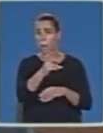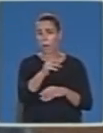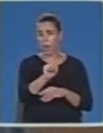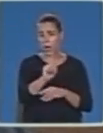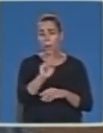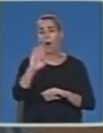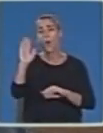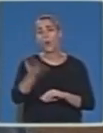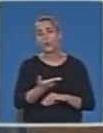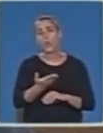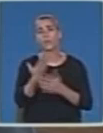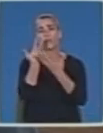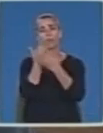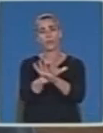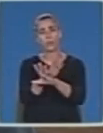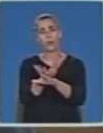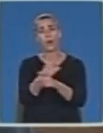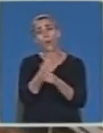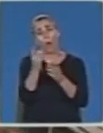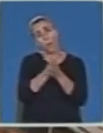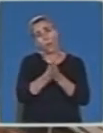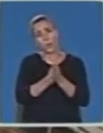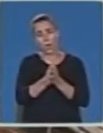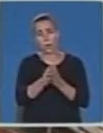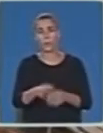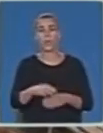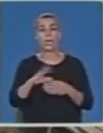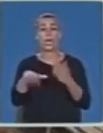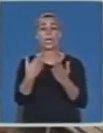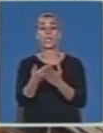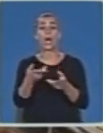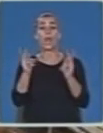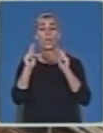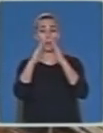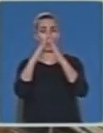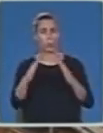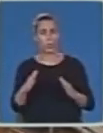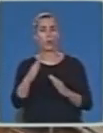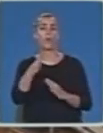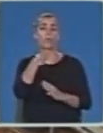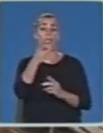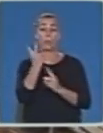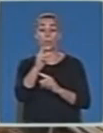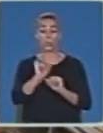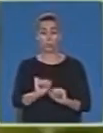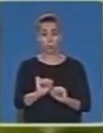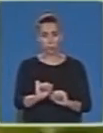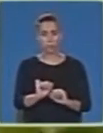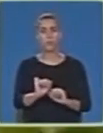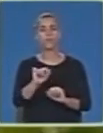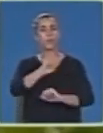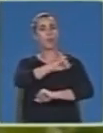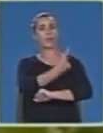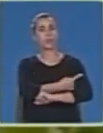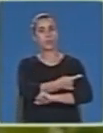cortadas para serem queimadas, por que não reaproveitar isso? O candidato do Livre, pela Ilha do Pico, entende que as plantas endémicas constituem um